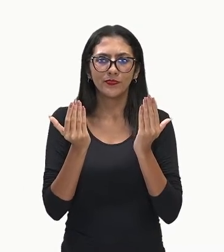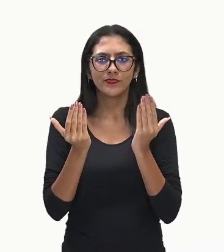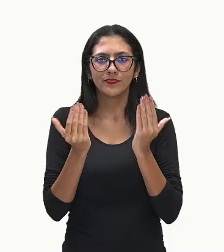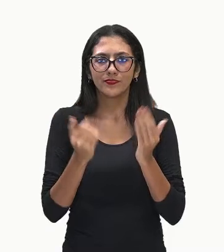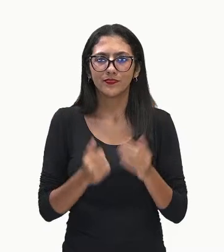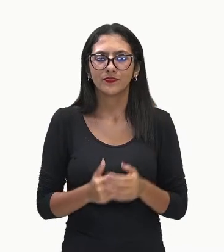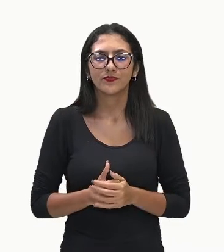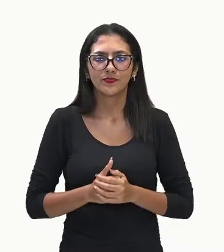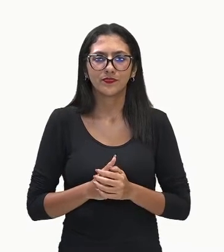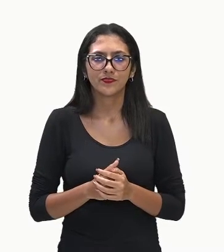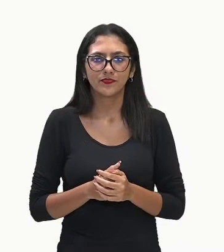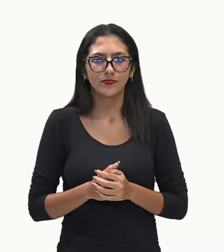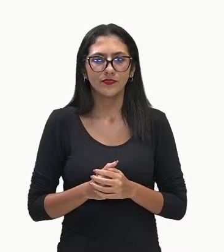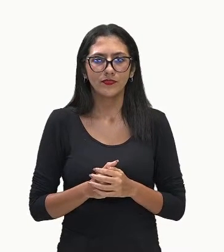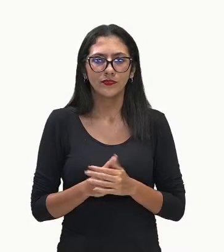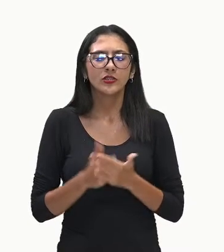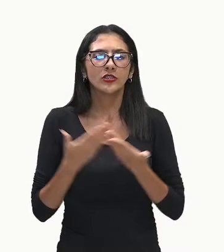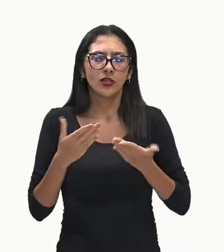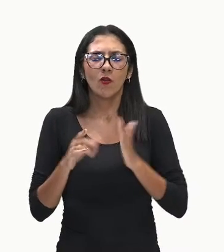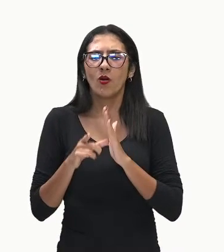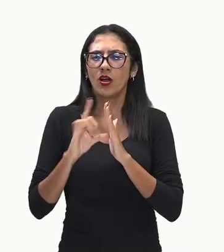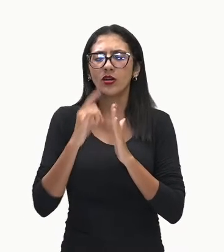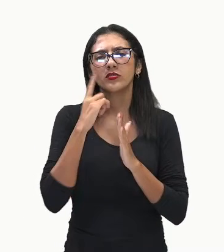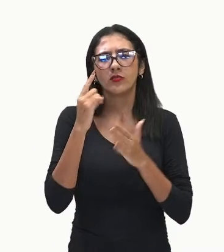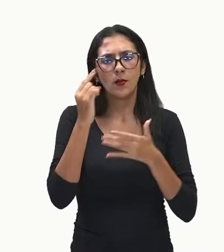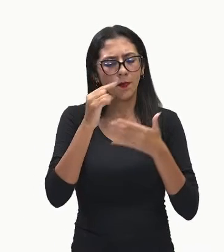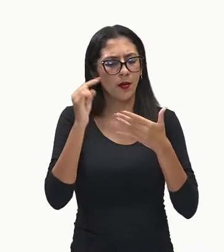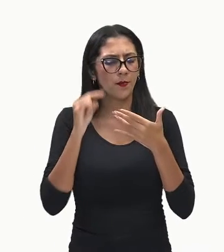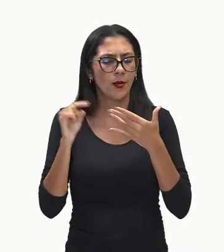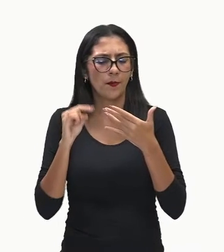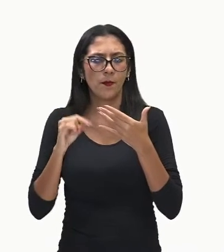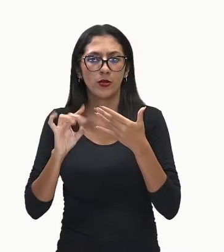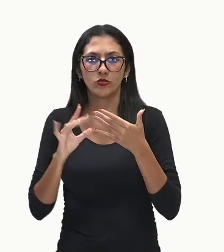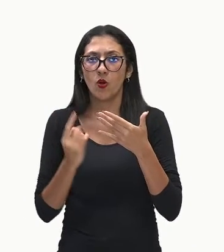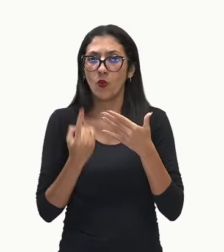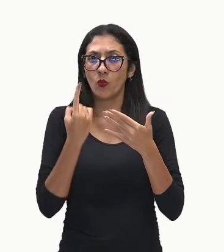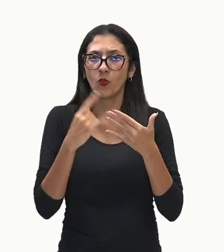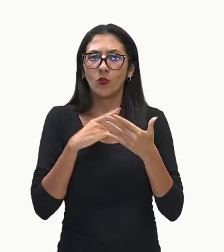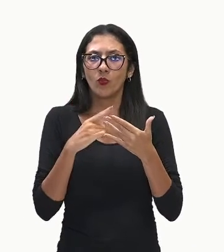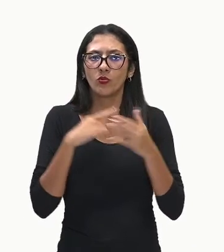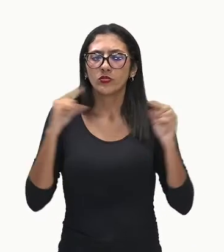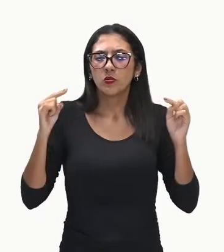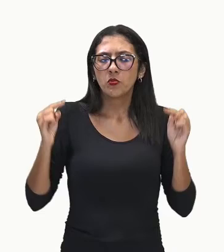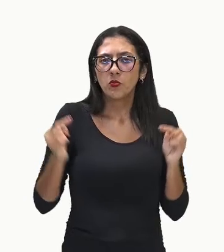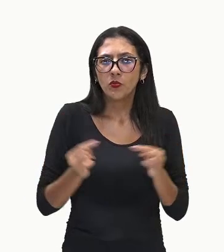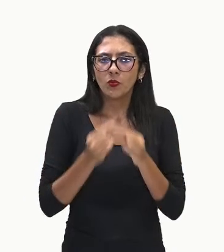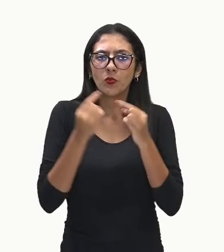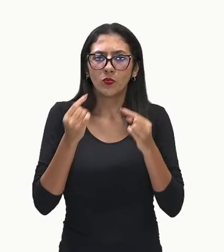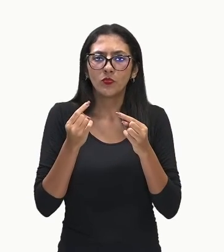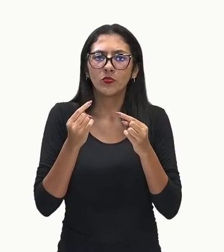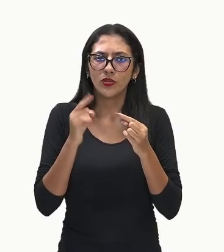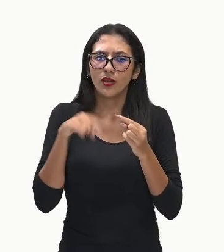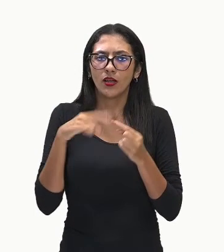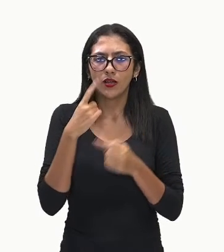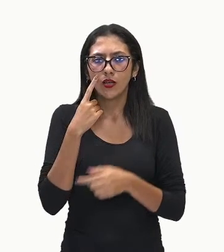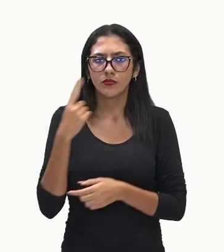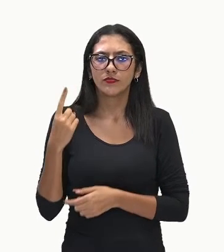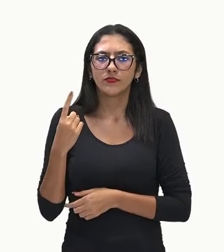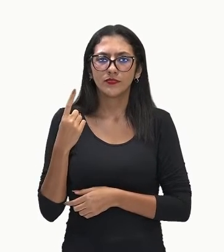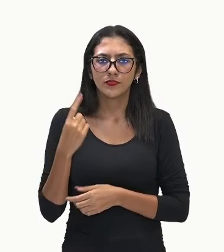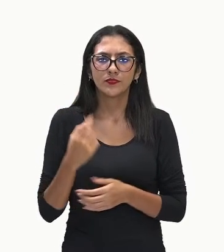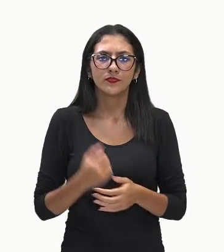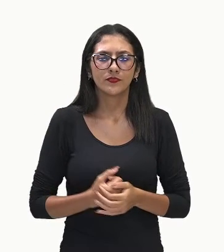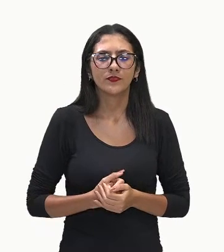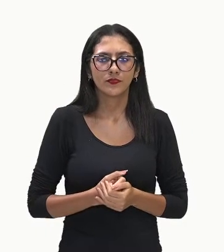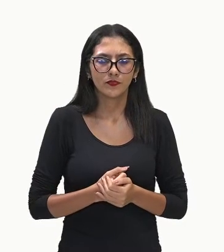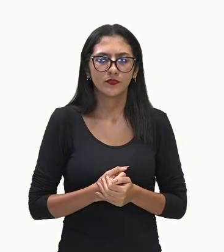das afirmativas colocadas lá, a única que é verdadeira, que condiz com o que está sendo colocado, é essa daqui, né? A máquina que